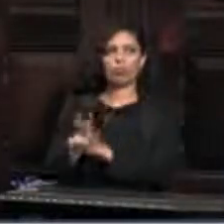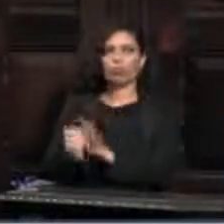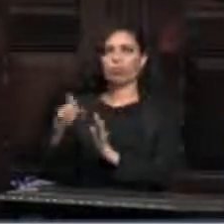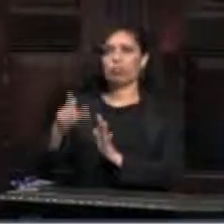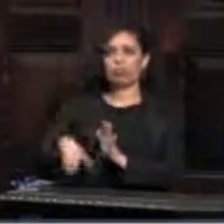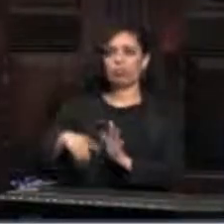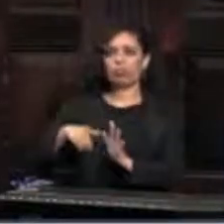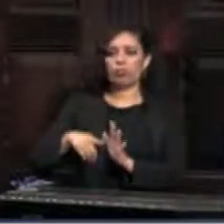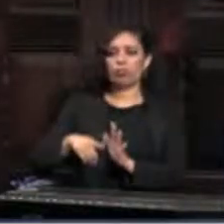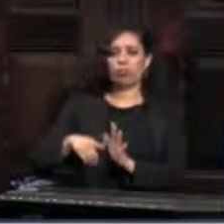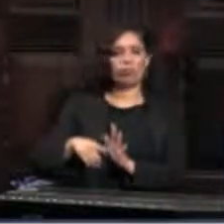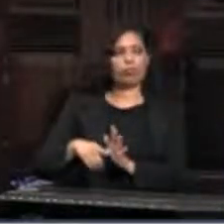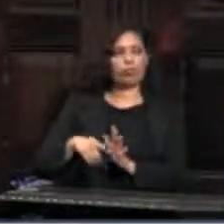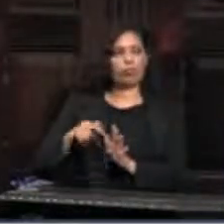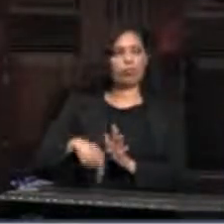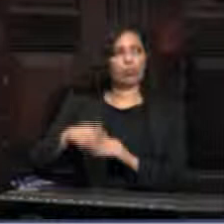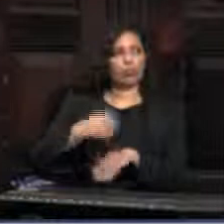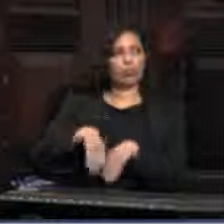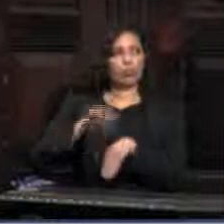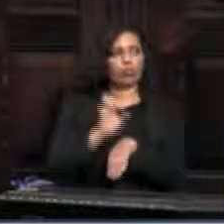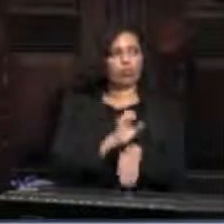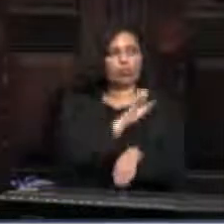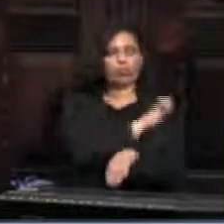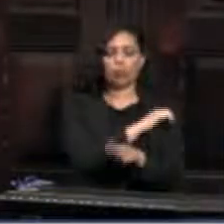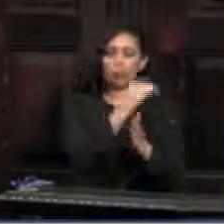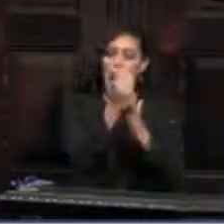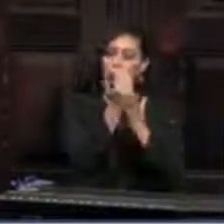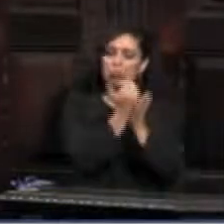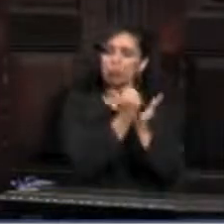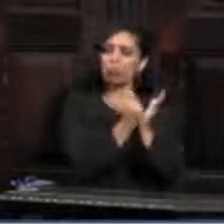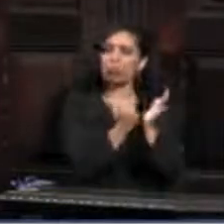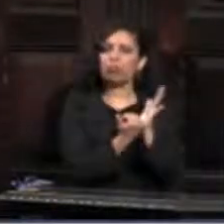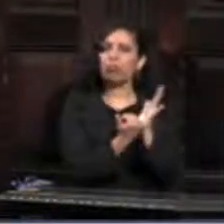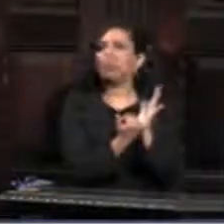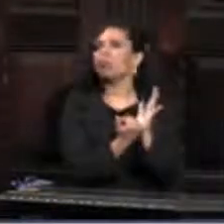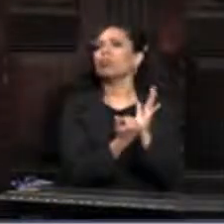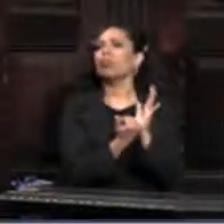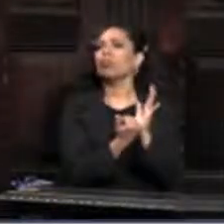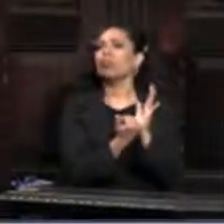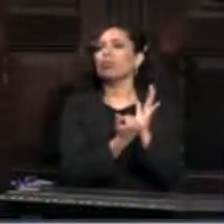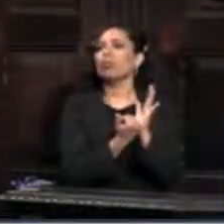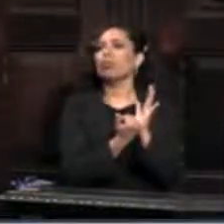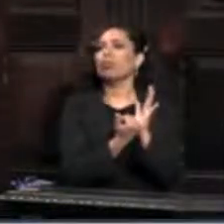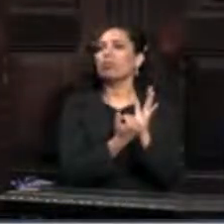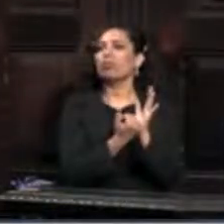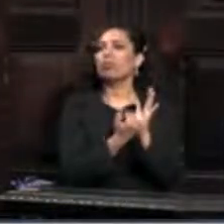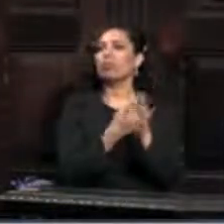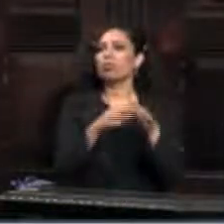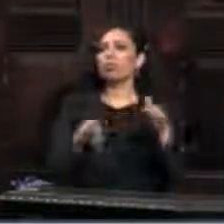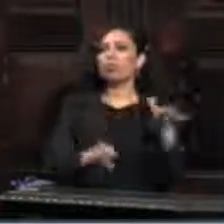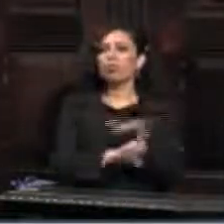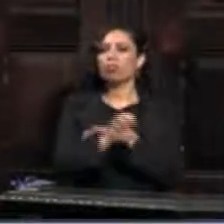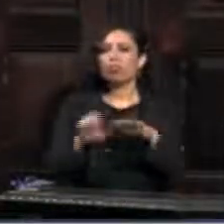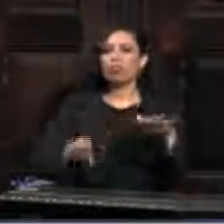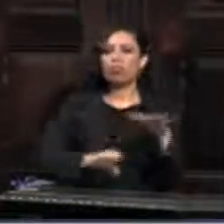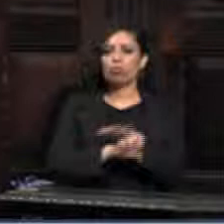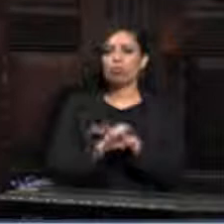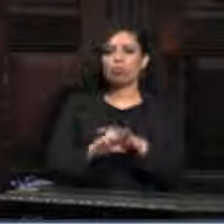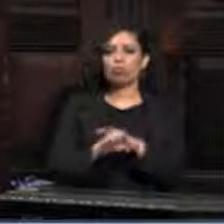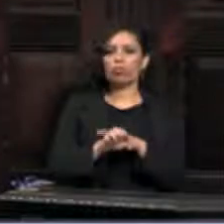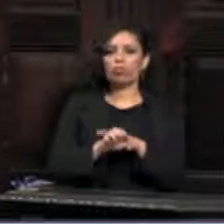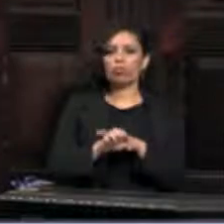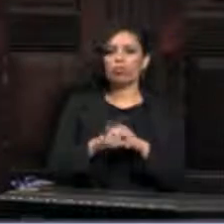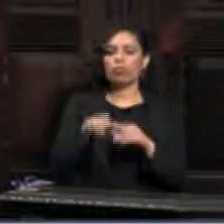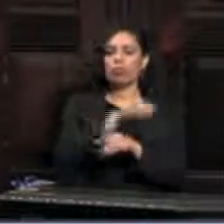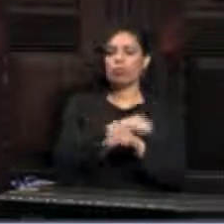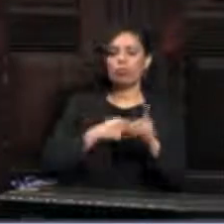estabelecer no âmbito do nosso Estado uma regulamentação para essas nomeações para as empresas e sociedade de economia mista do